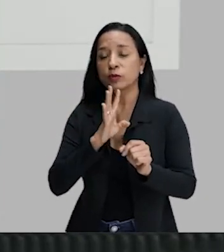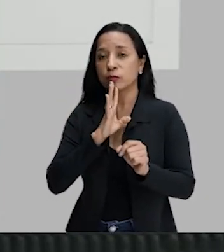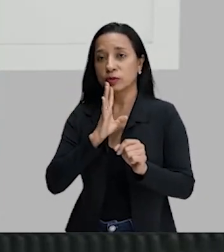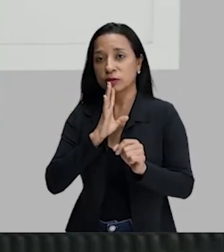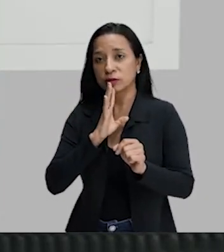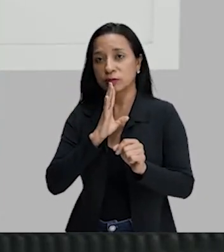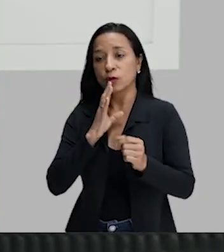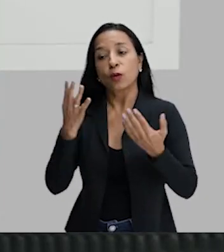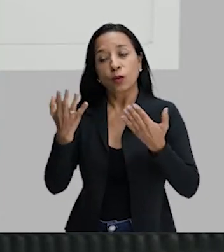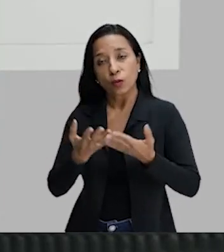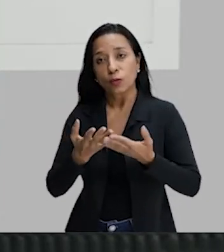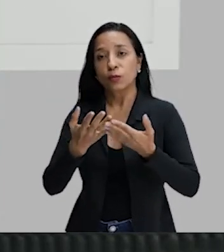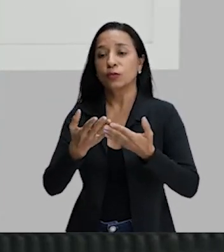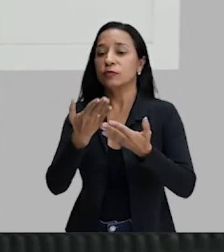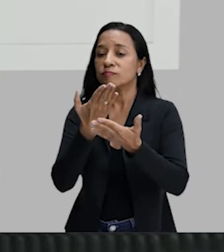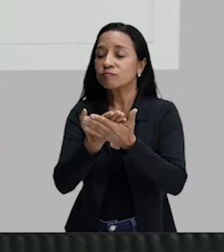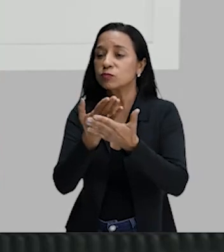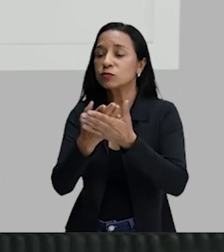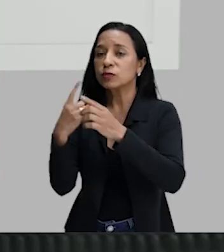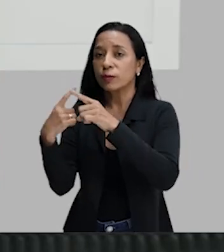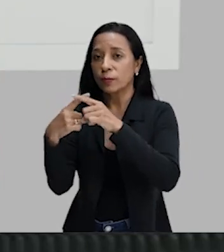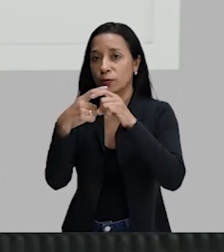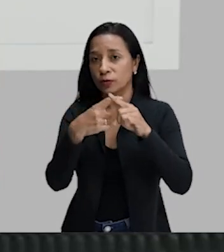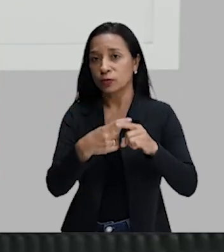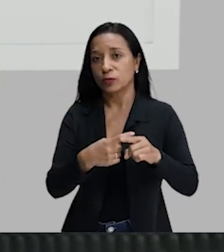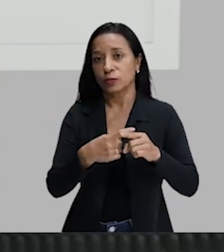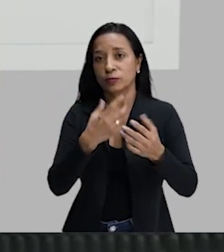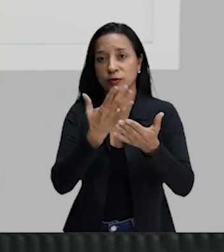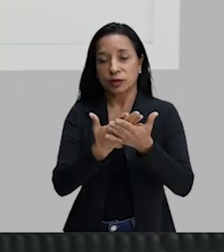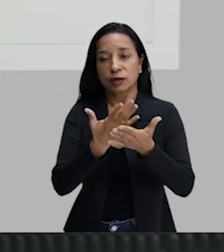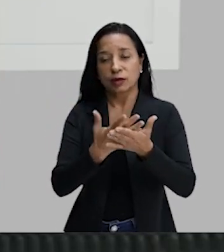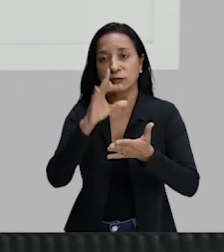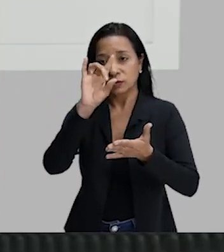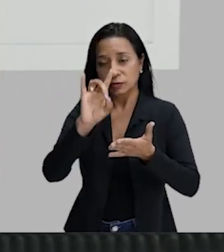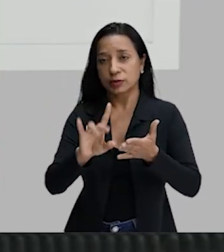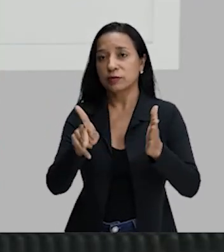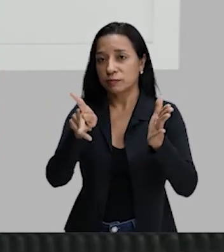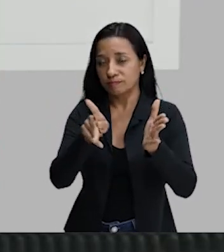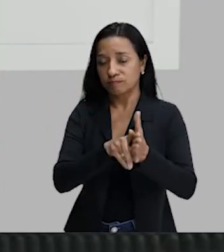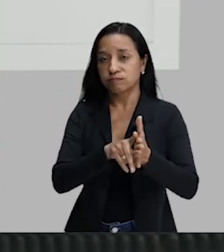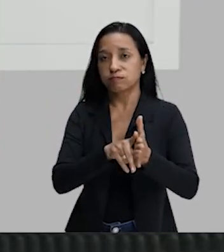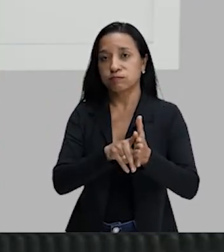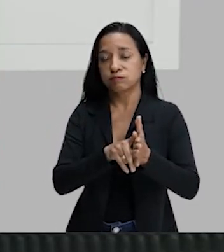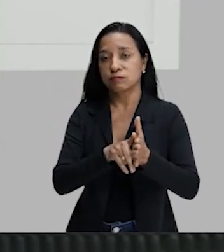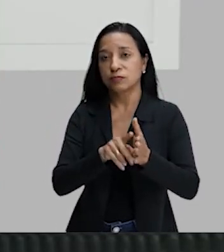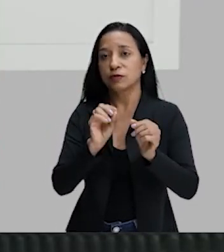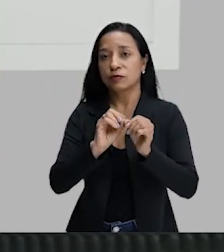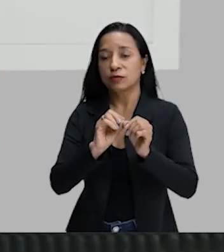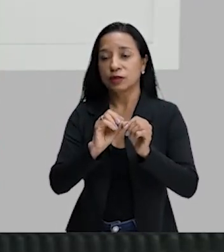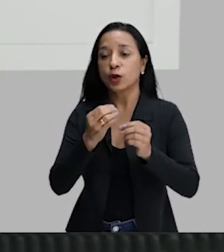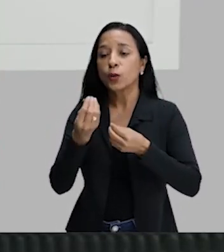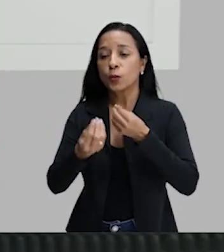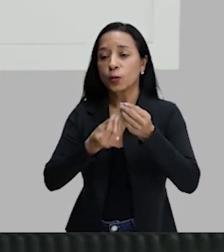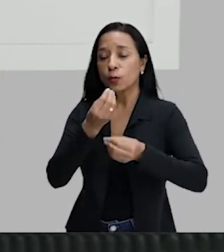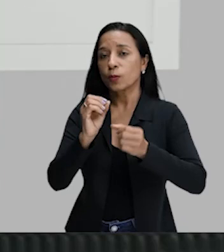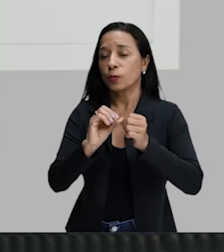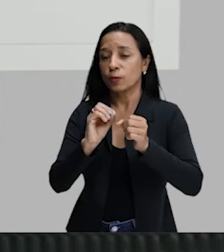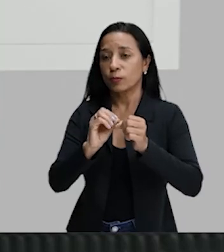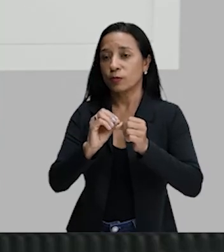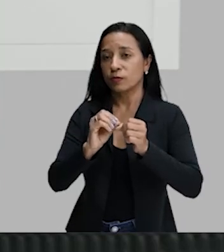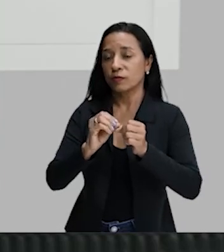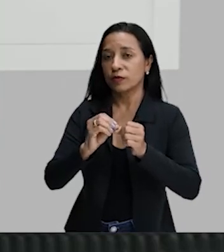fazer com um polinômio. Tá? Nessa aula específica, a gente vai ver como é que faz isso com um polinômio de